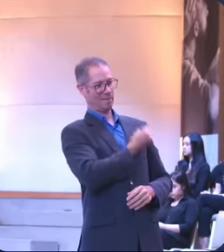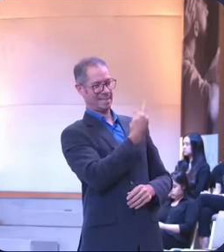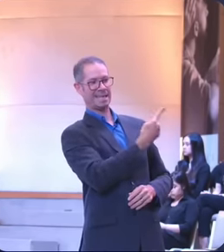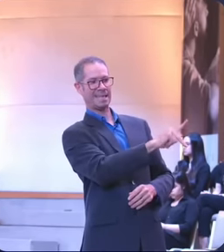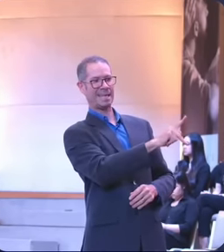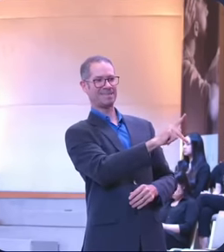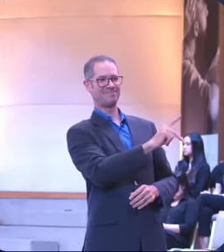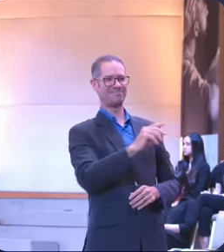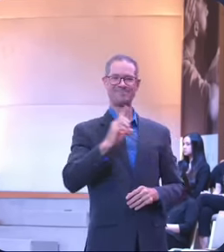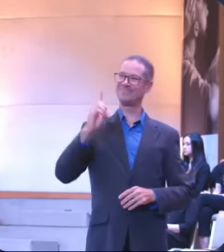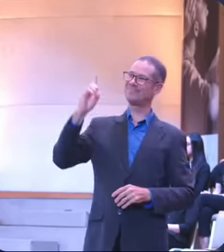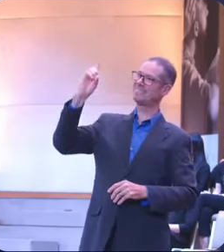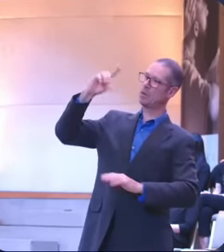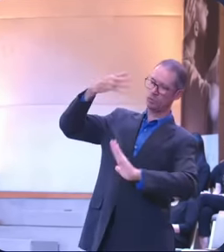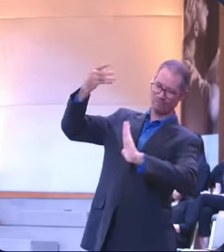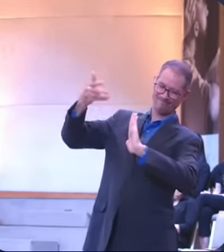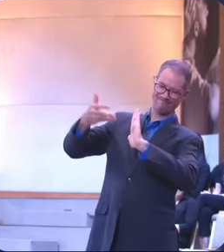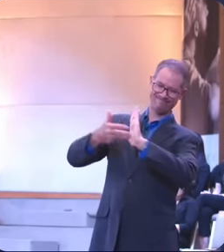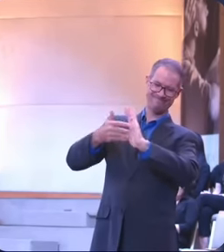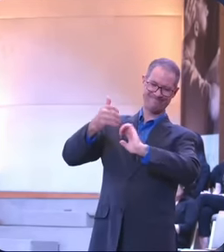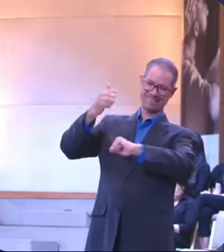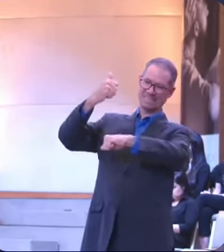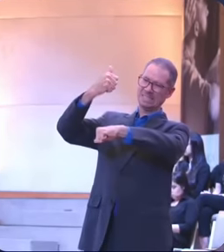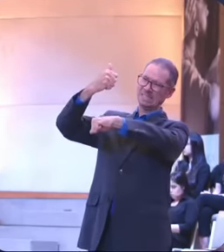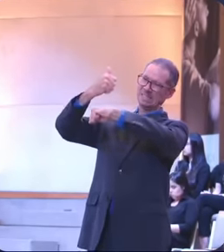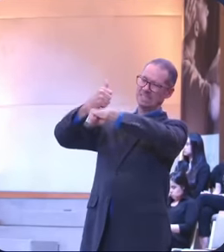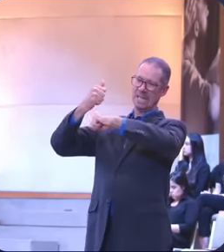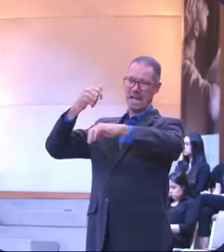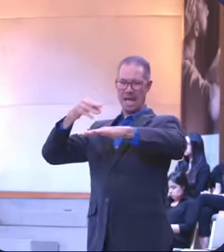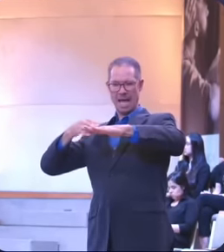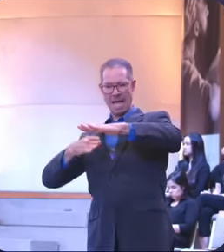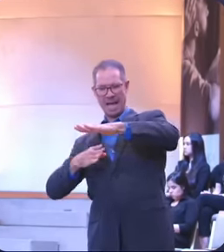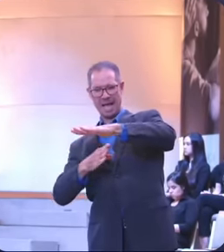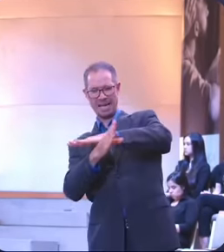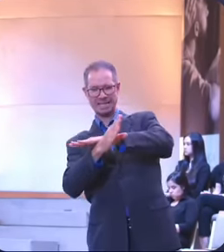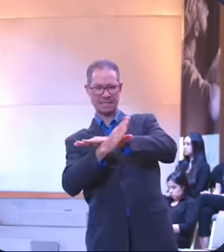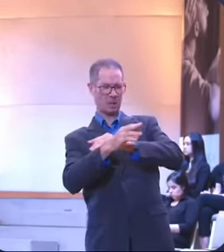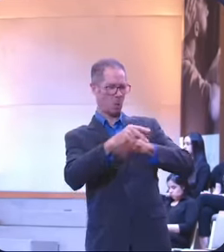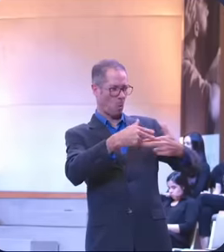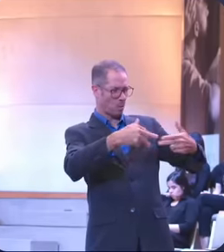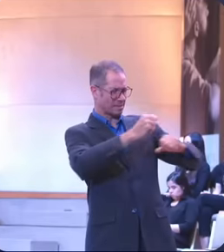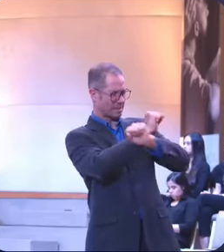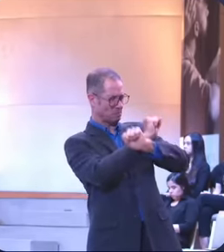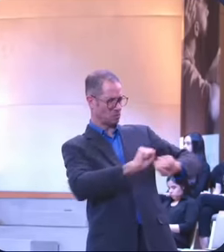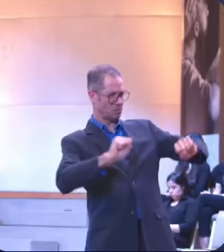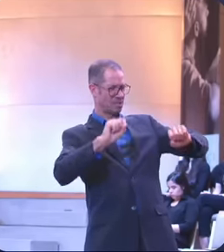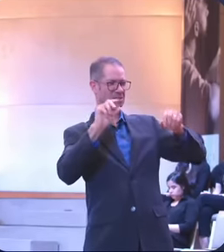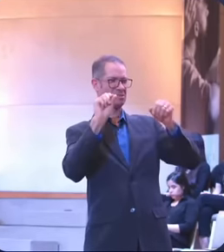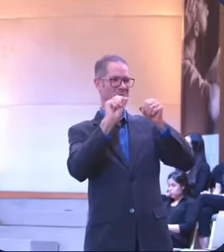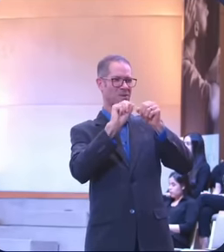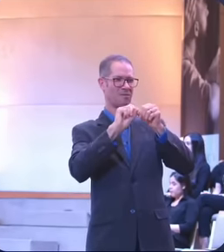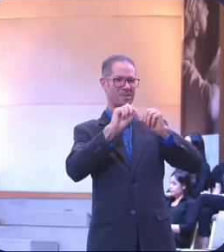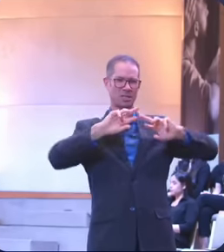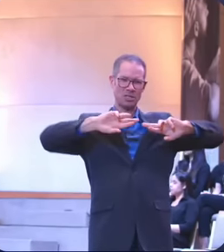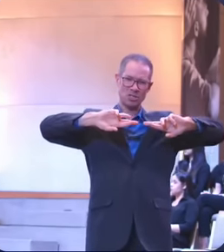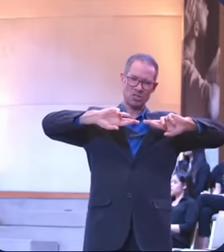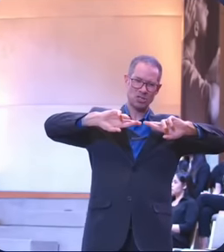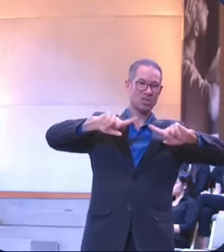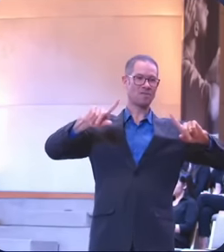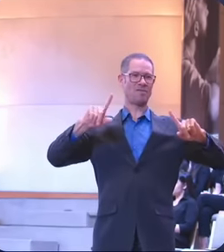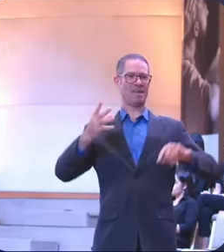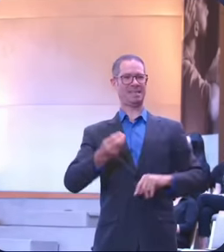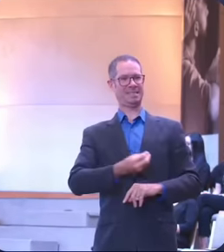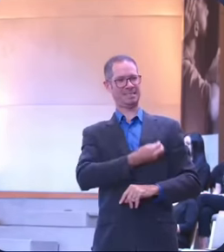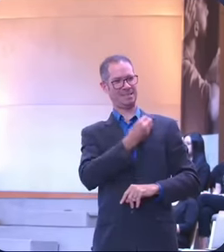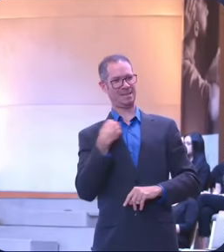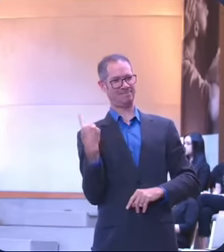Porque há um Deus Todo-Poderoso que entra nas coisas impossíveis para fazer diferença na